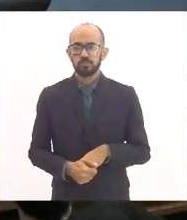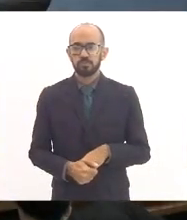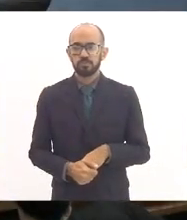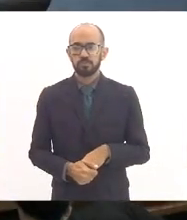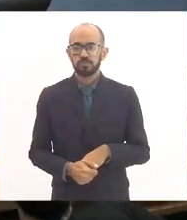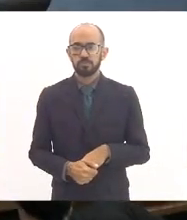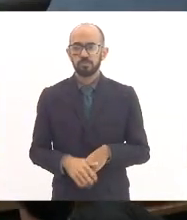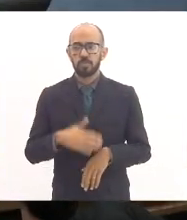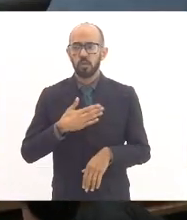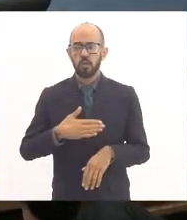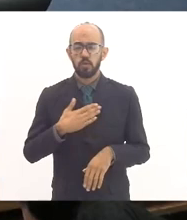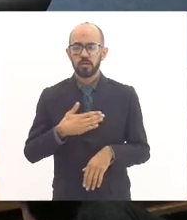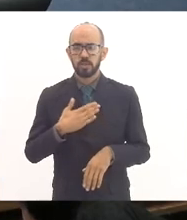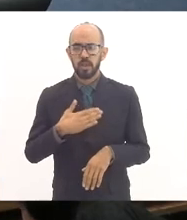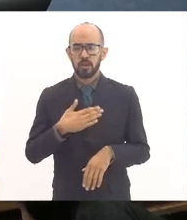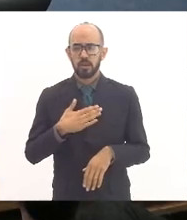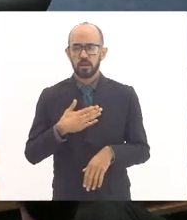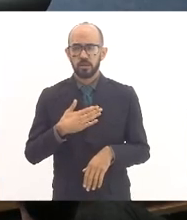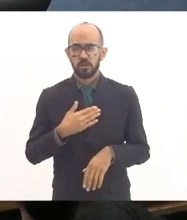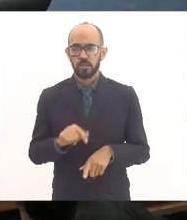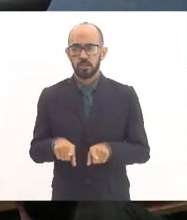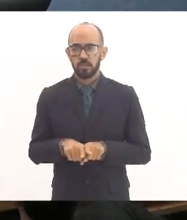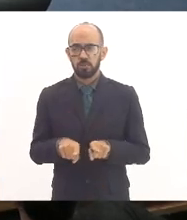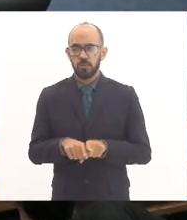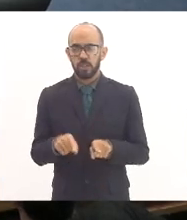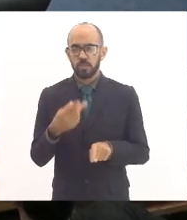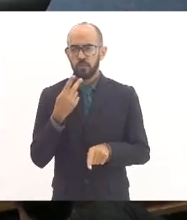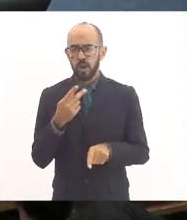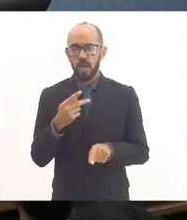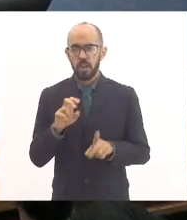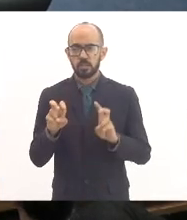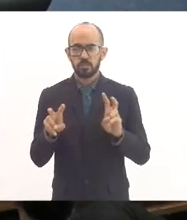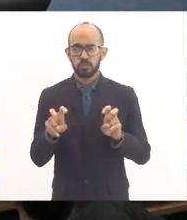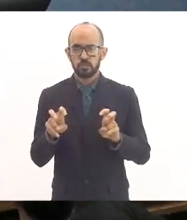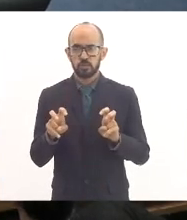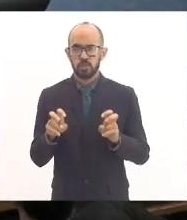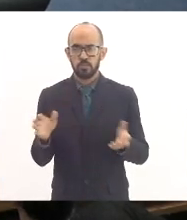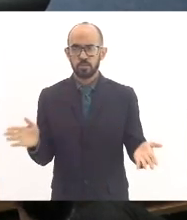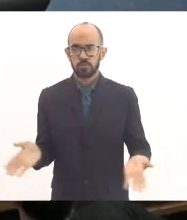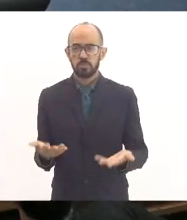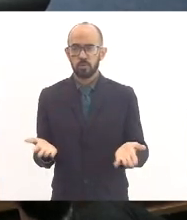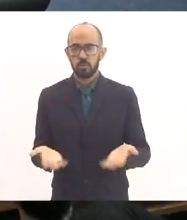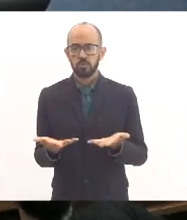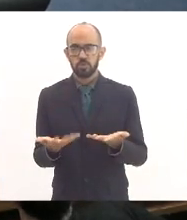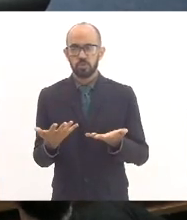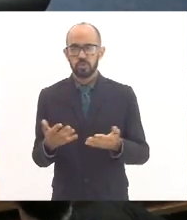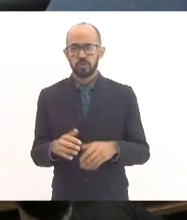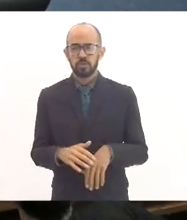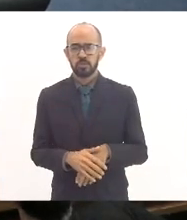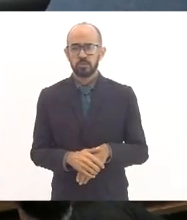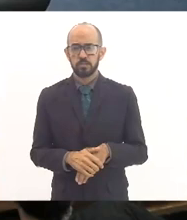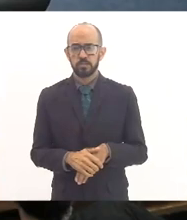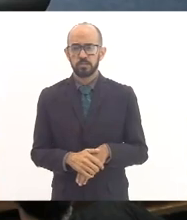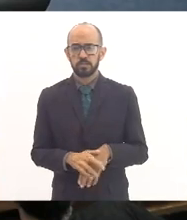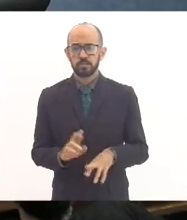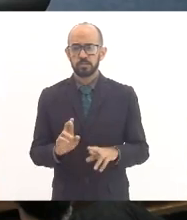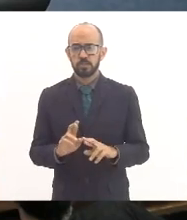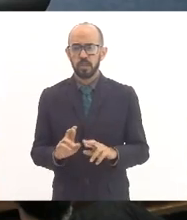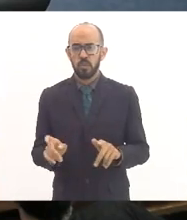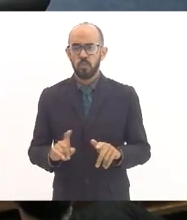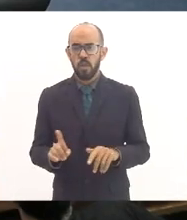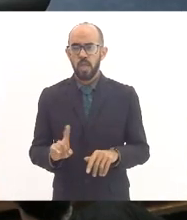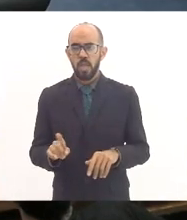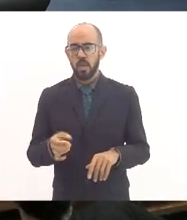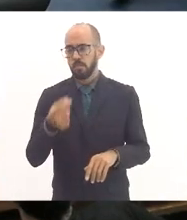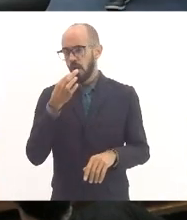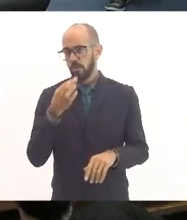eu gostaria de fazer uma observação No que diz respeito à questão das promoções e não é um